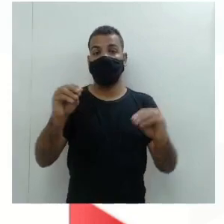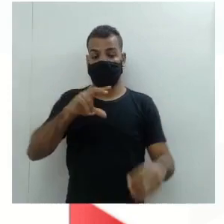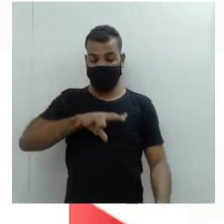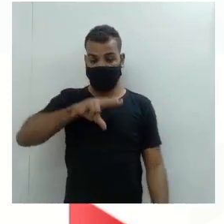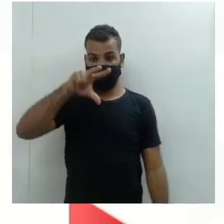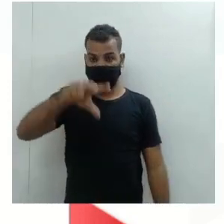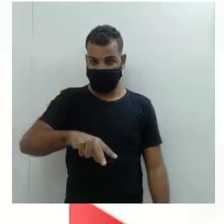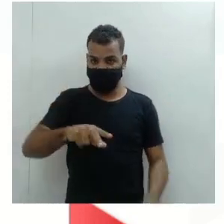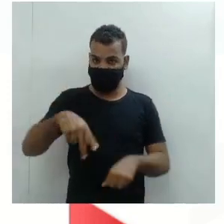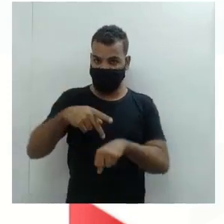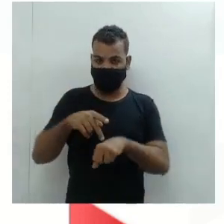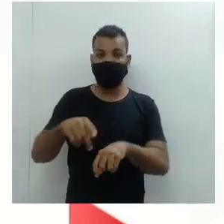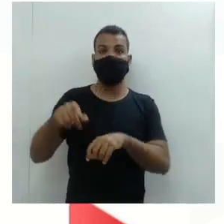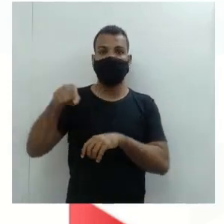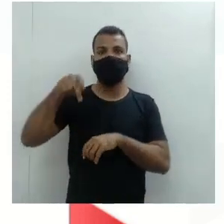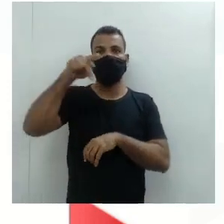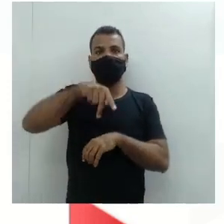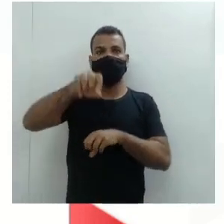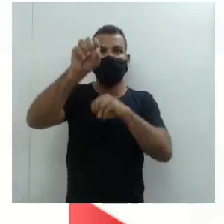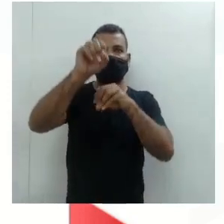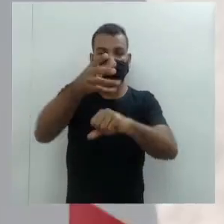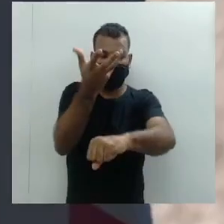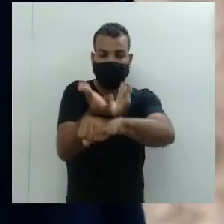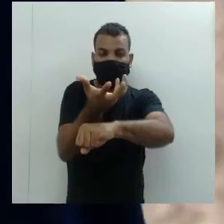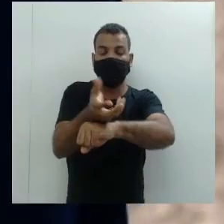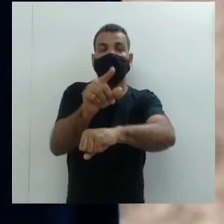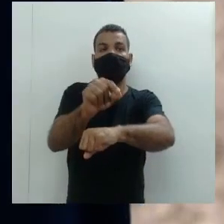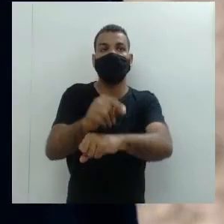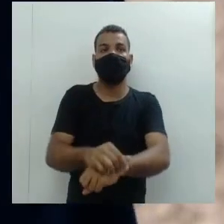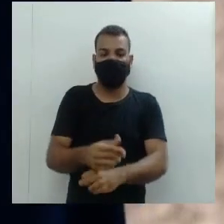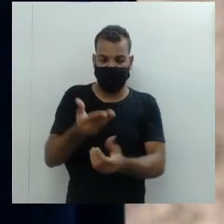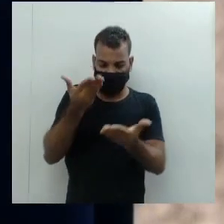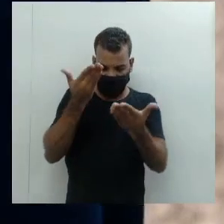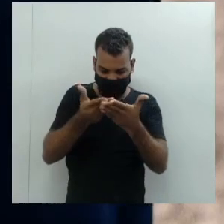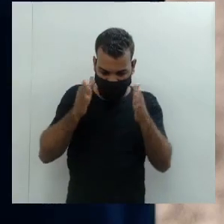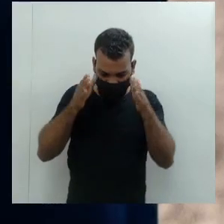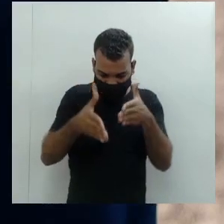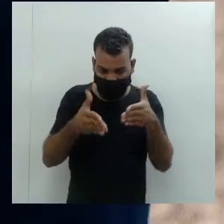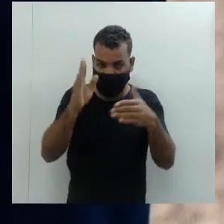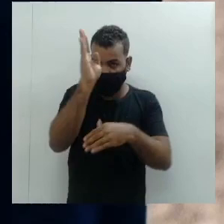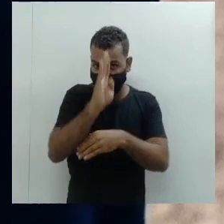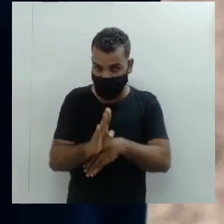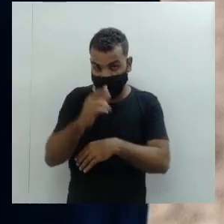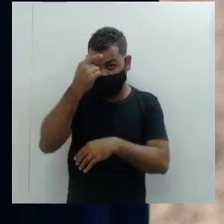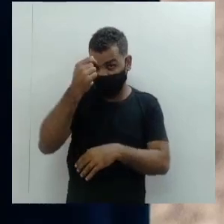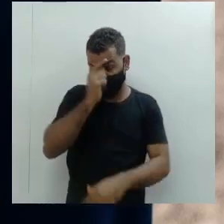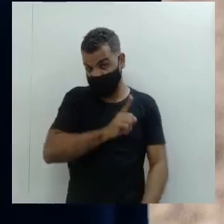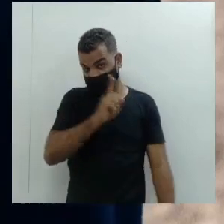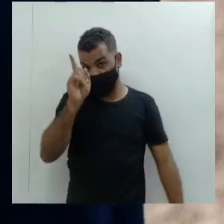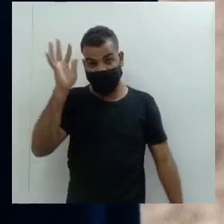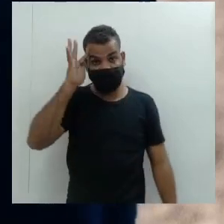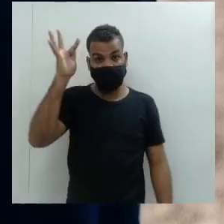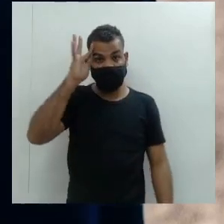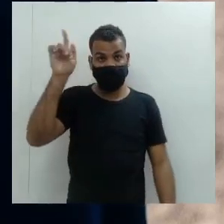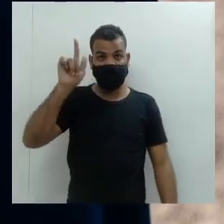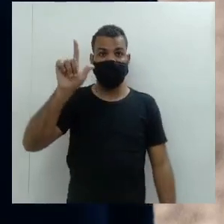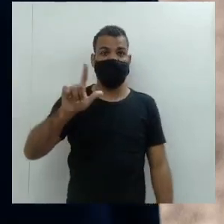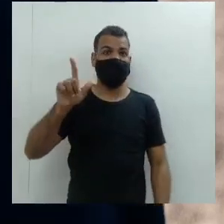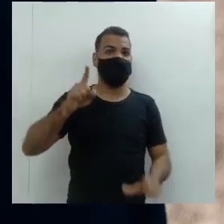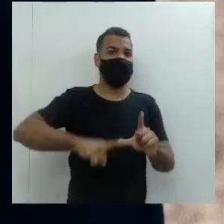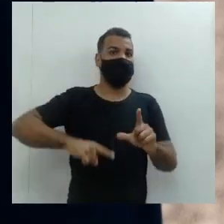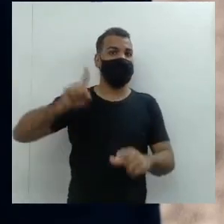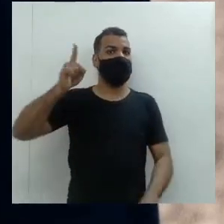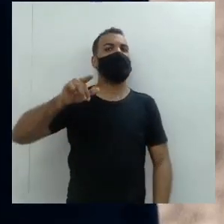foi ensinar uma disciplina chamada Estudos Brasileiros na Faculdade de Filosofia e Letras de Lisboa,